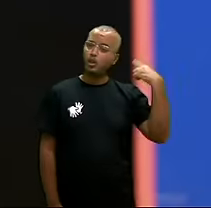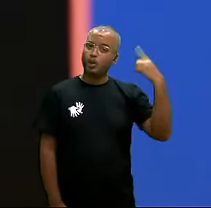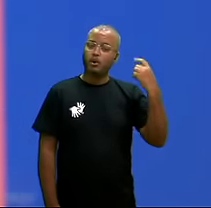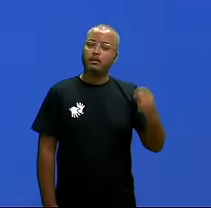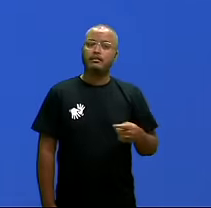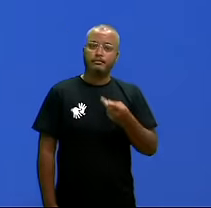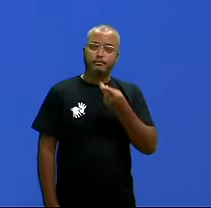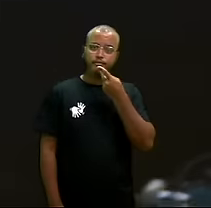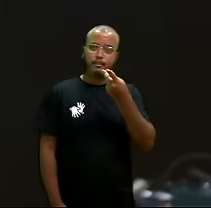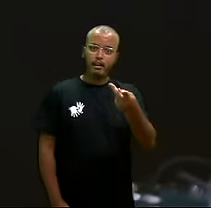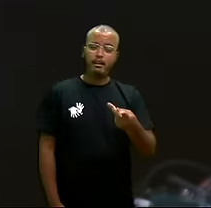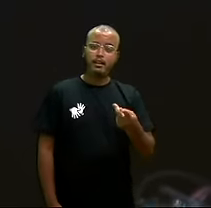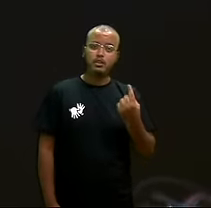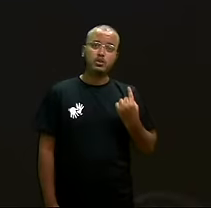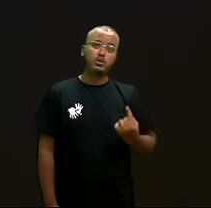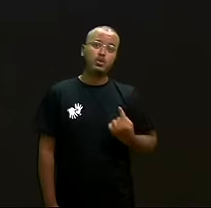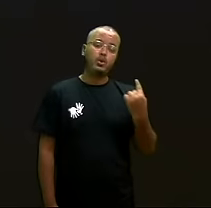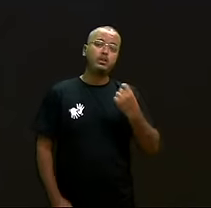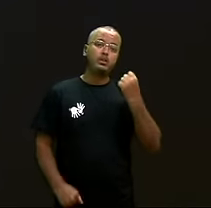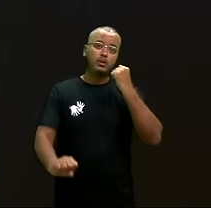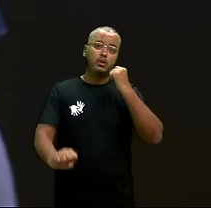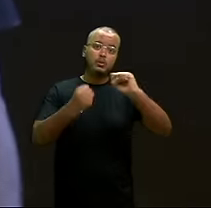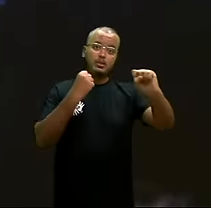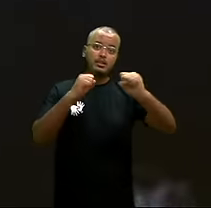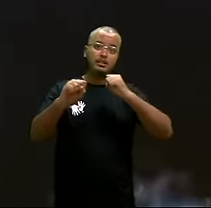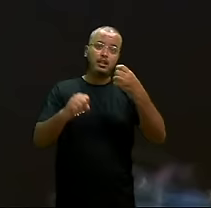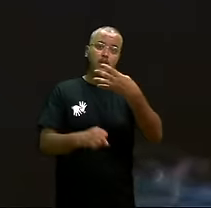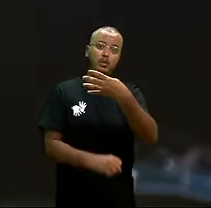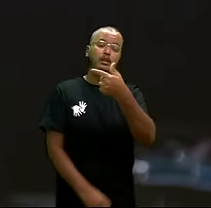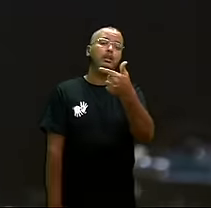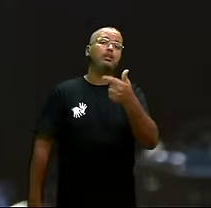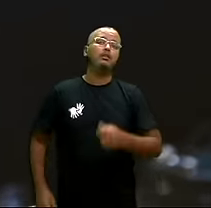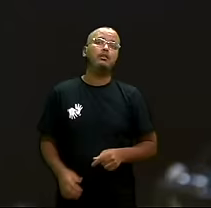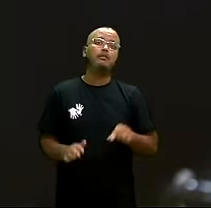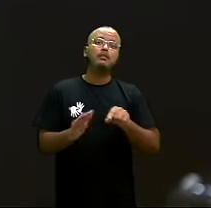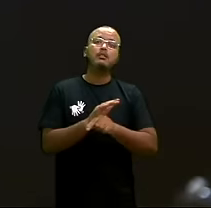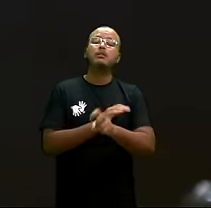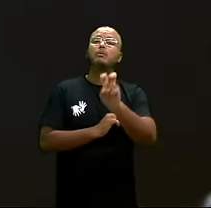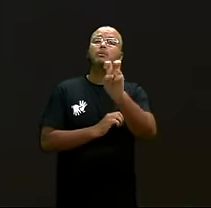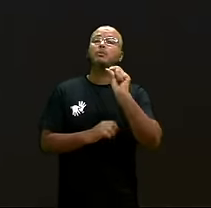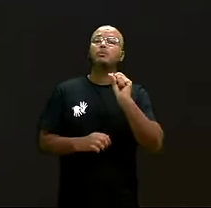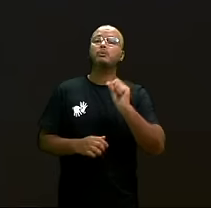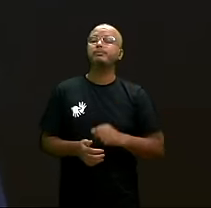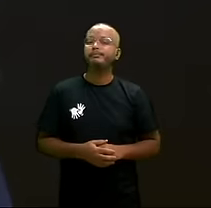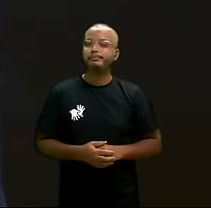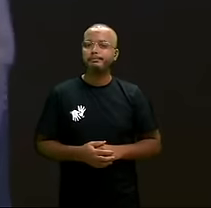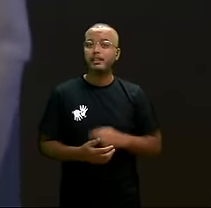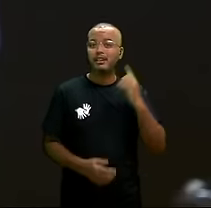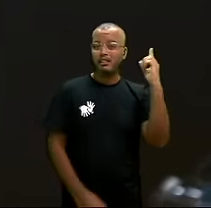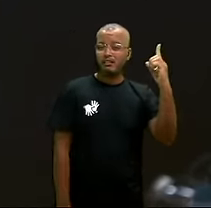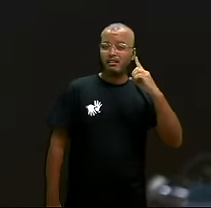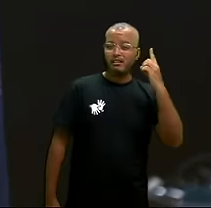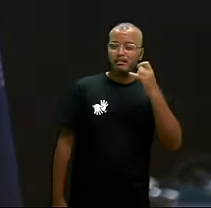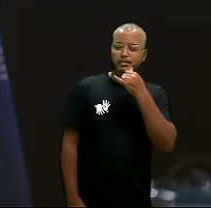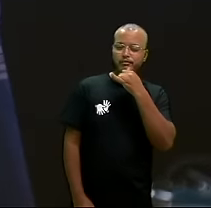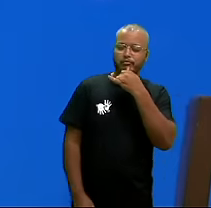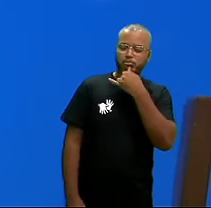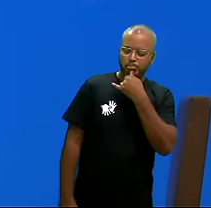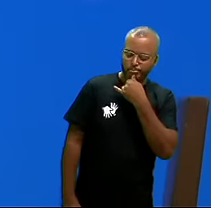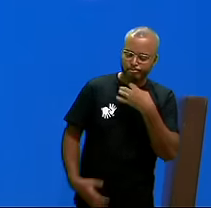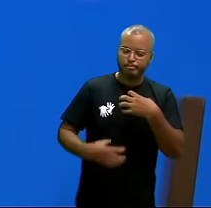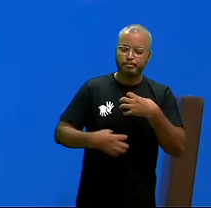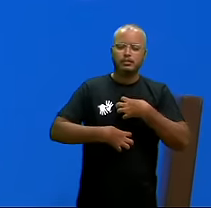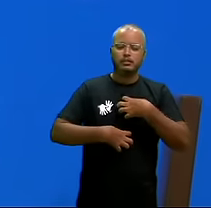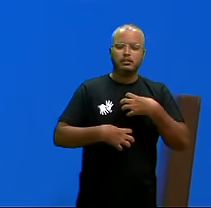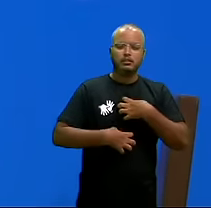Quer ver? Vou te mostrar o salmo mais famoso dele. Salmo 42, versículo 5. Você sabe, Davi está triste. E aí ele começa a conversar com